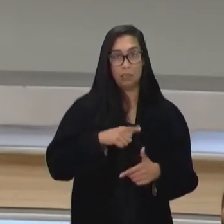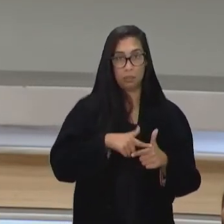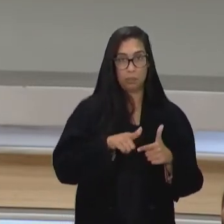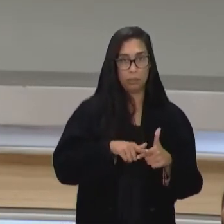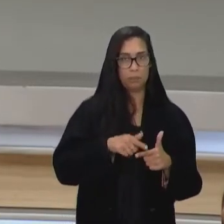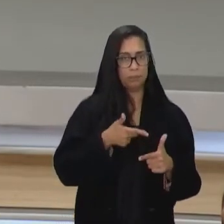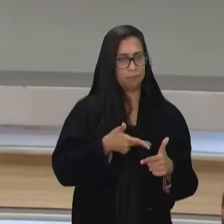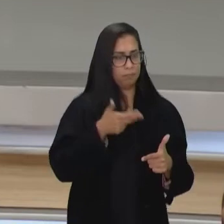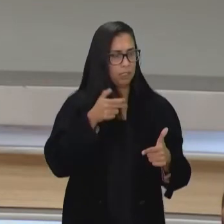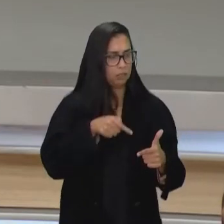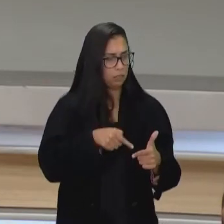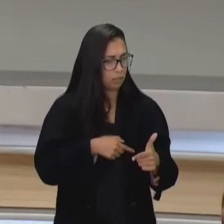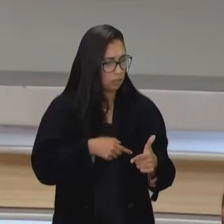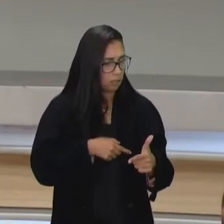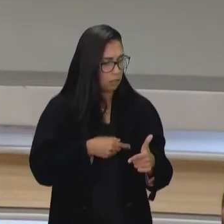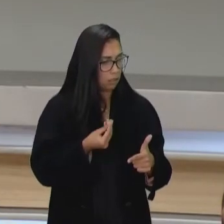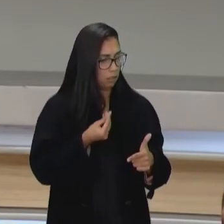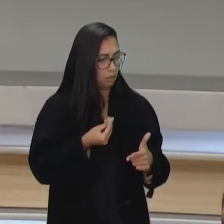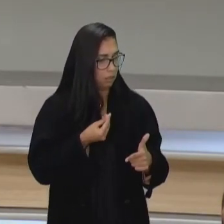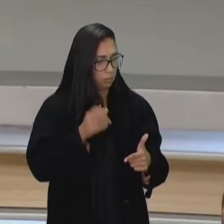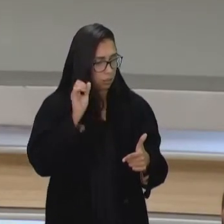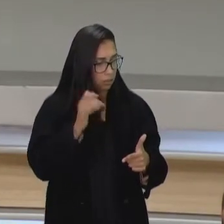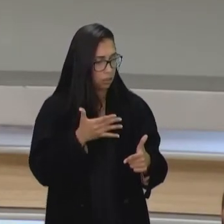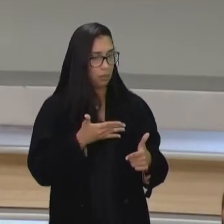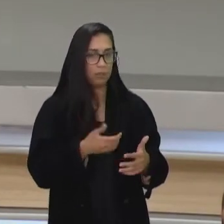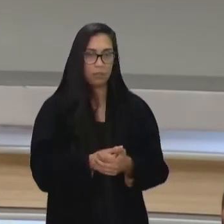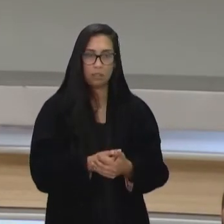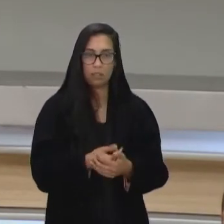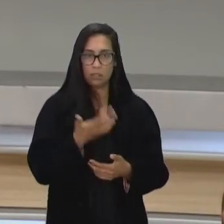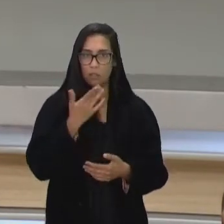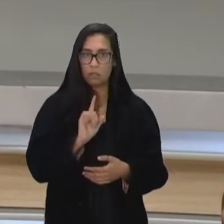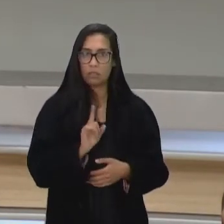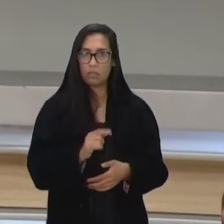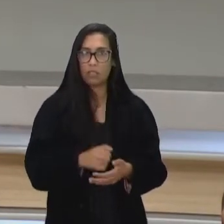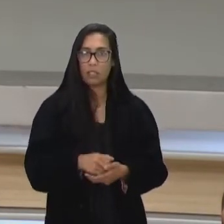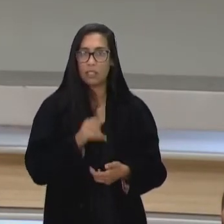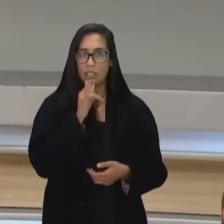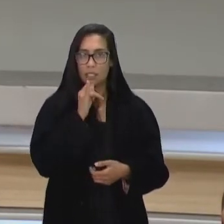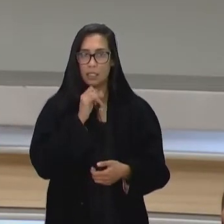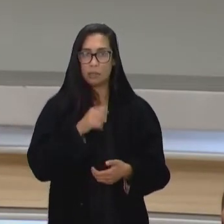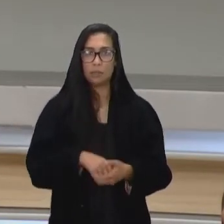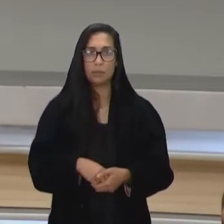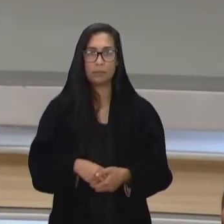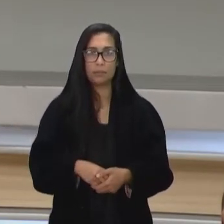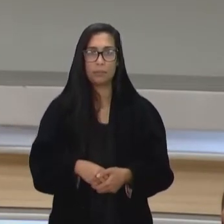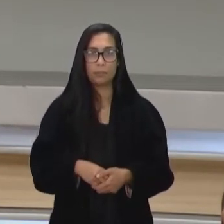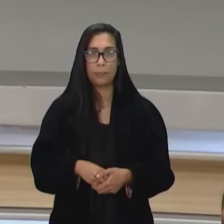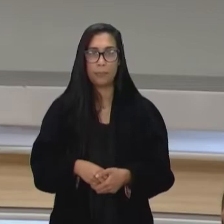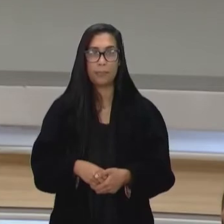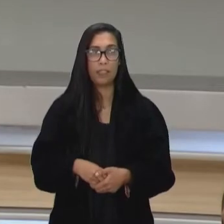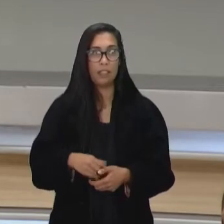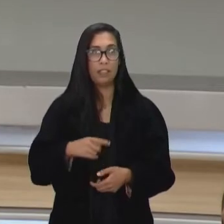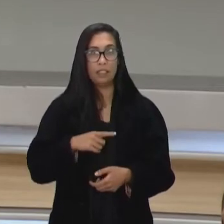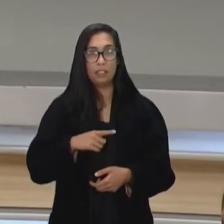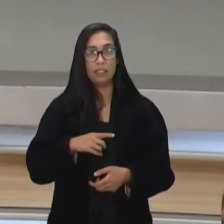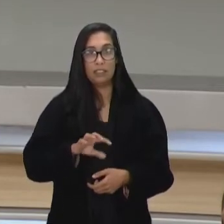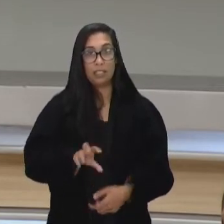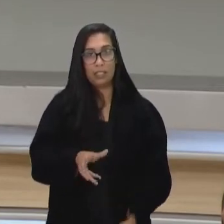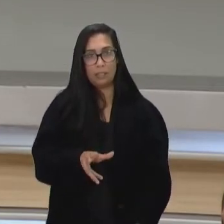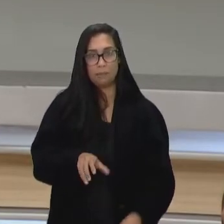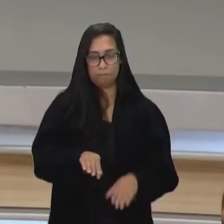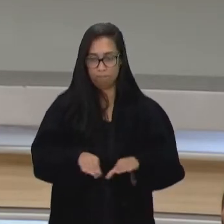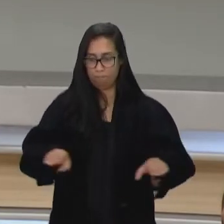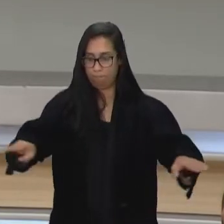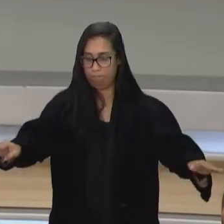não sei por onde começar. Chegou lá na pia de louça, você vê que tem copo, tem